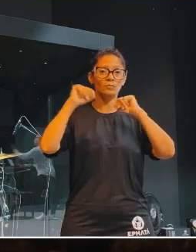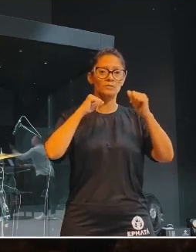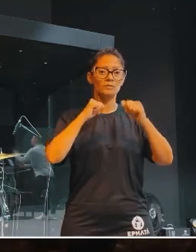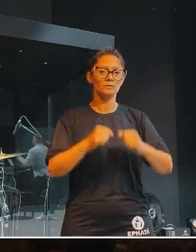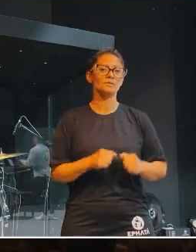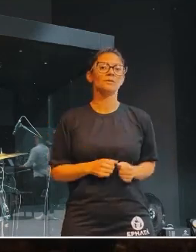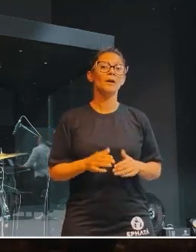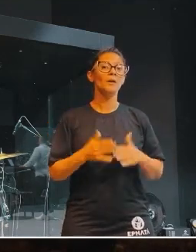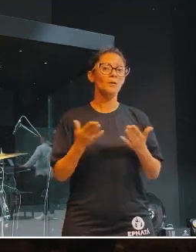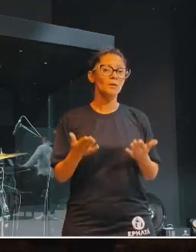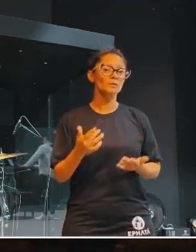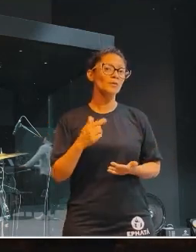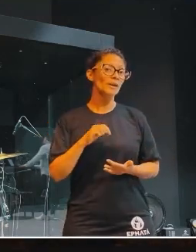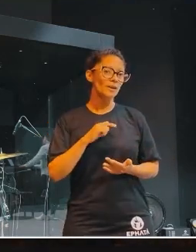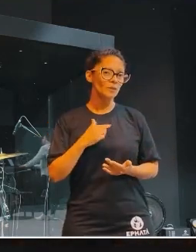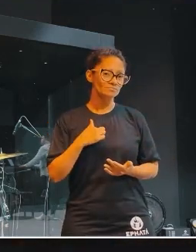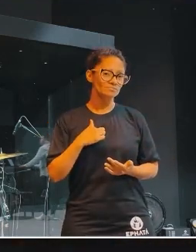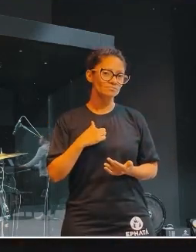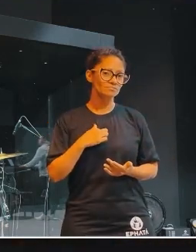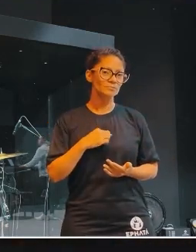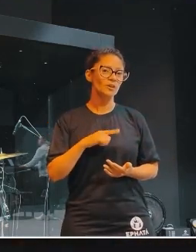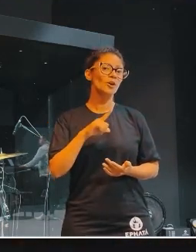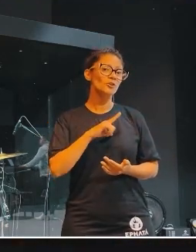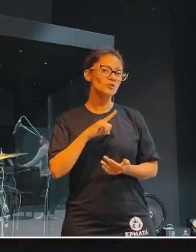Mesmo com